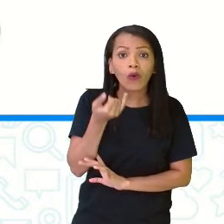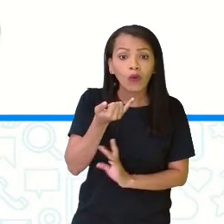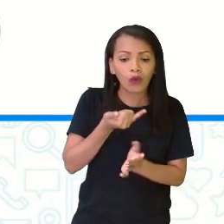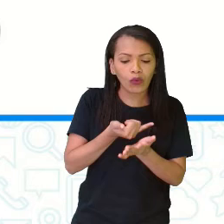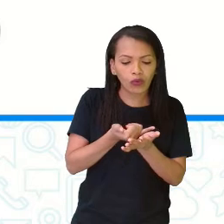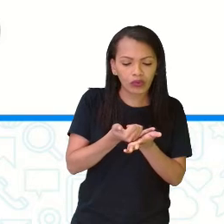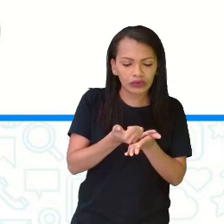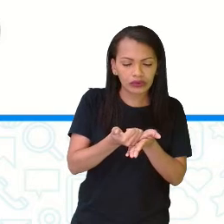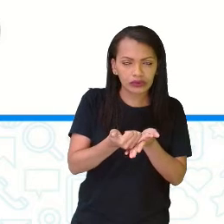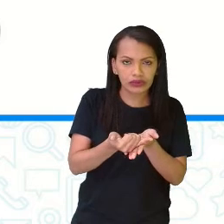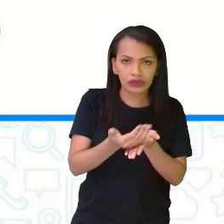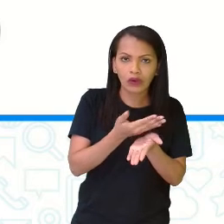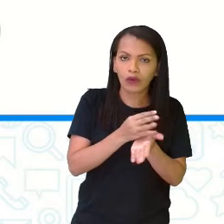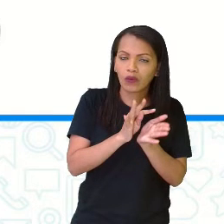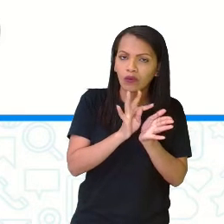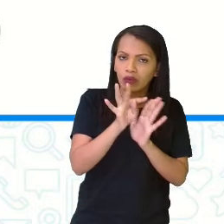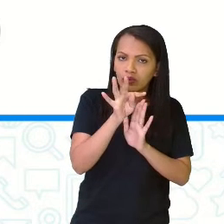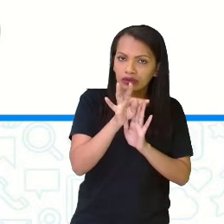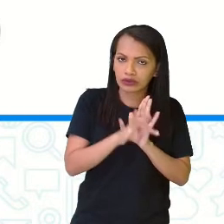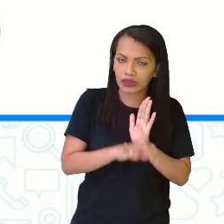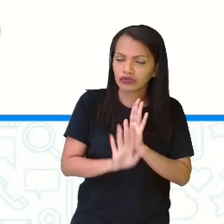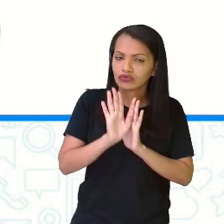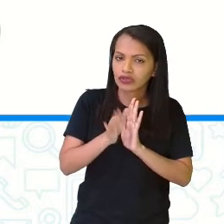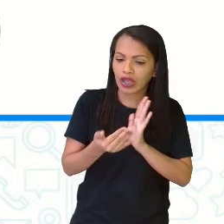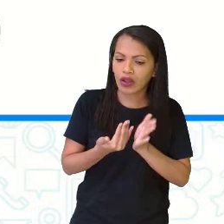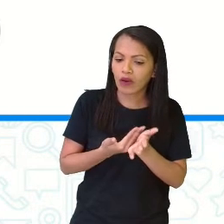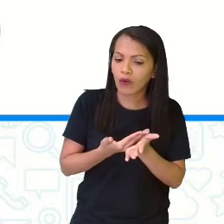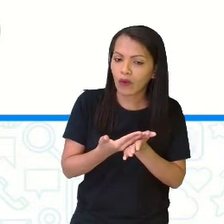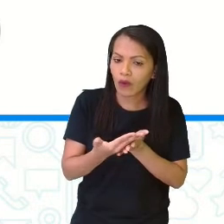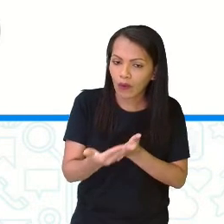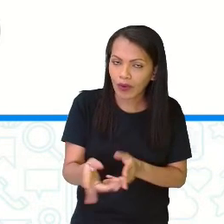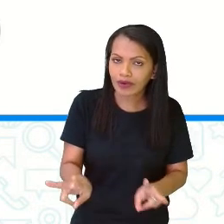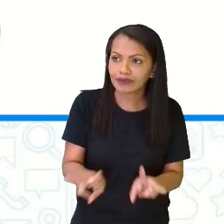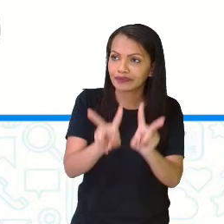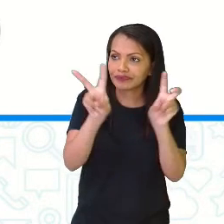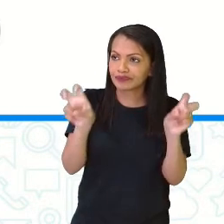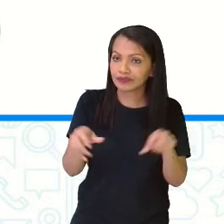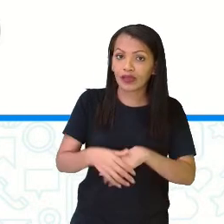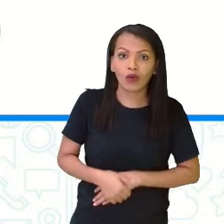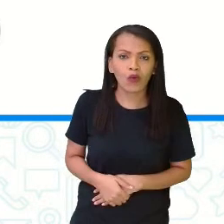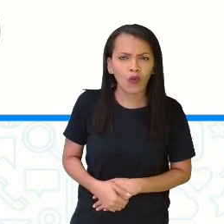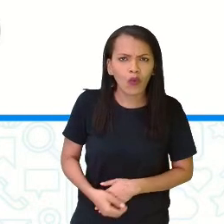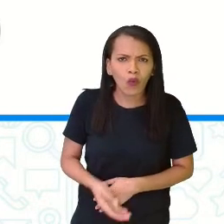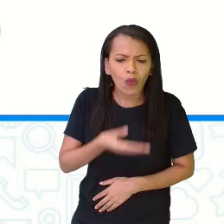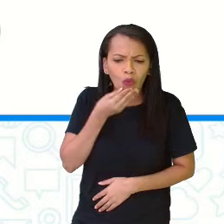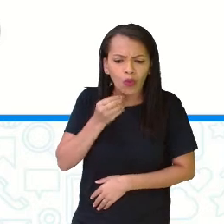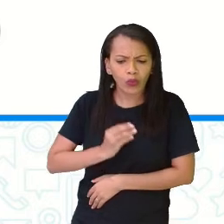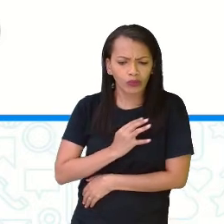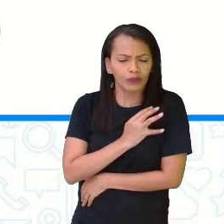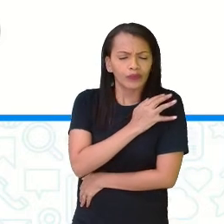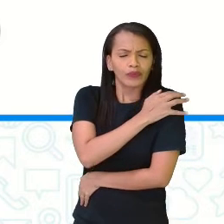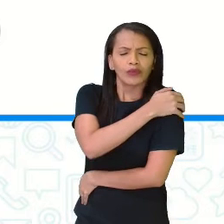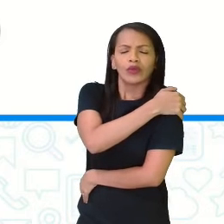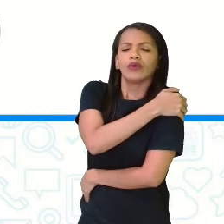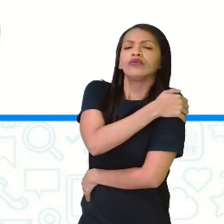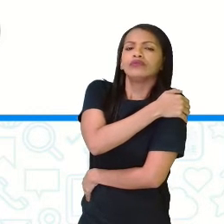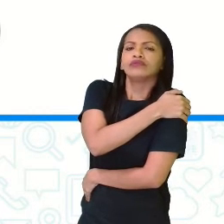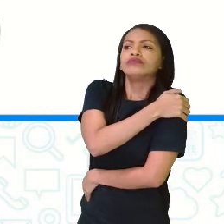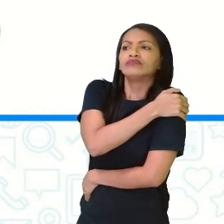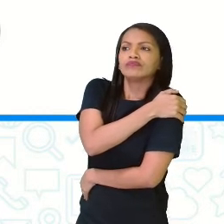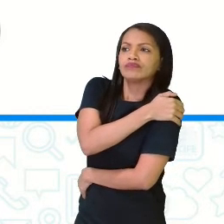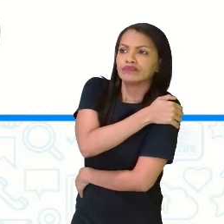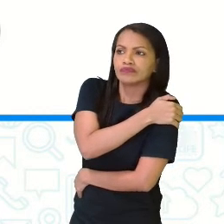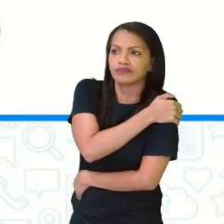a pouco eu te explico todos os porquês, não se aperreia não. O coronel entra assobiando alegremente, carregando ancinho e